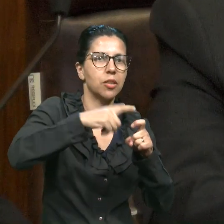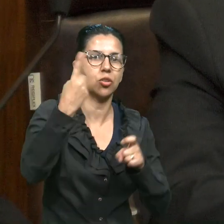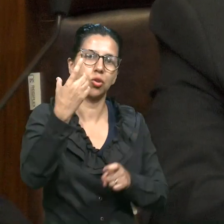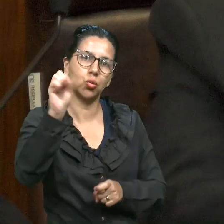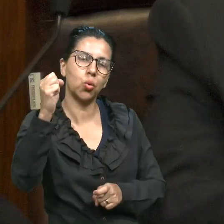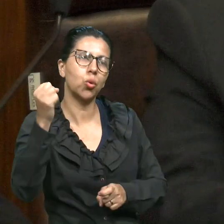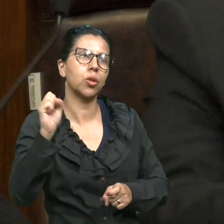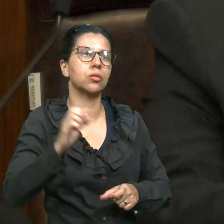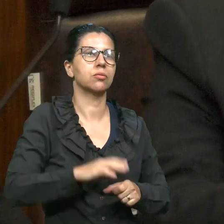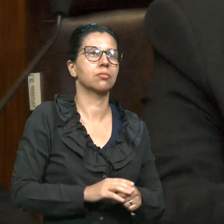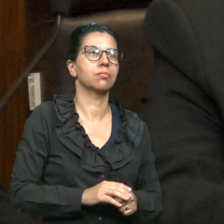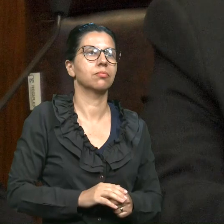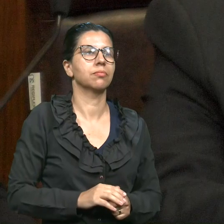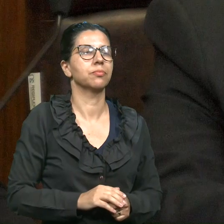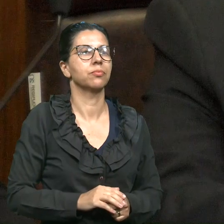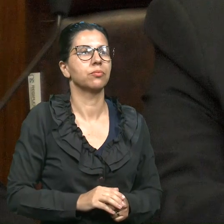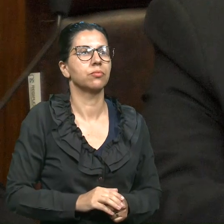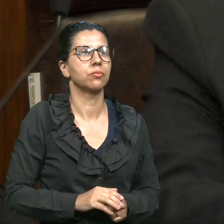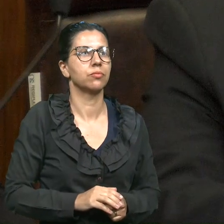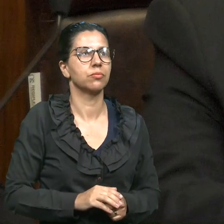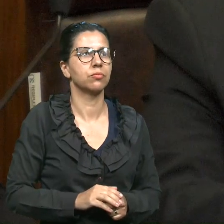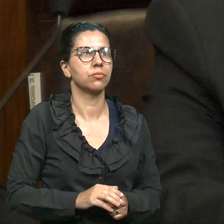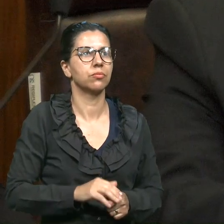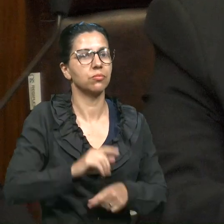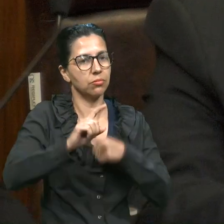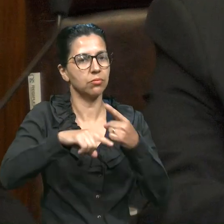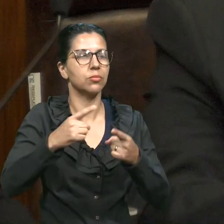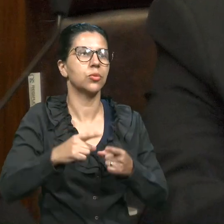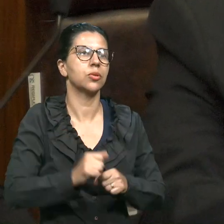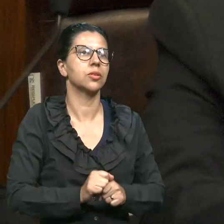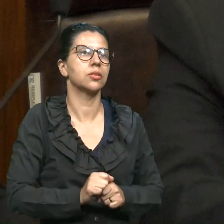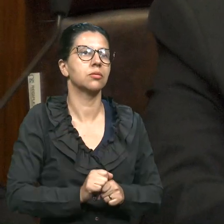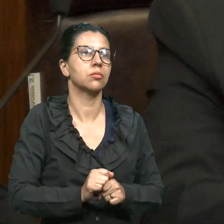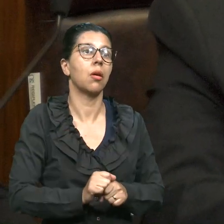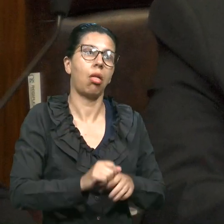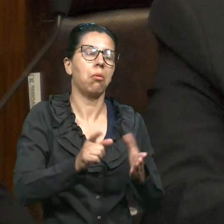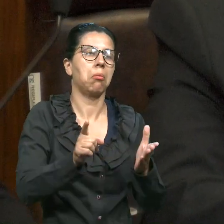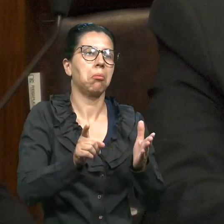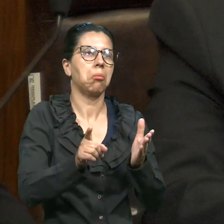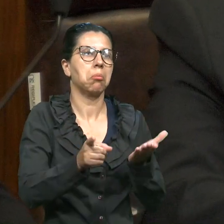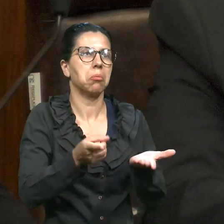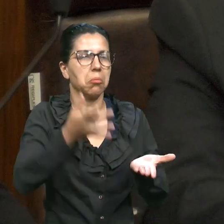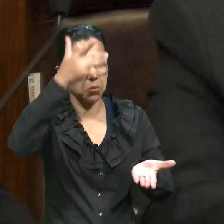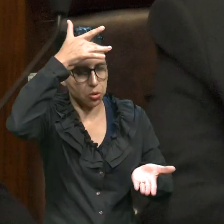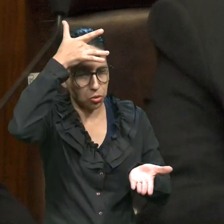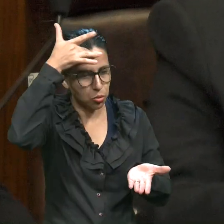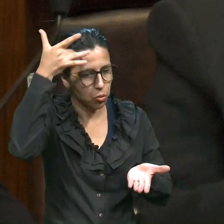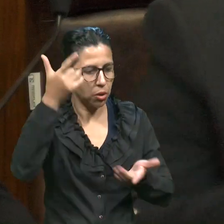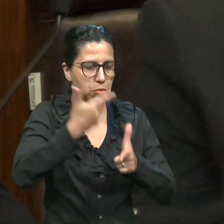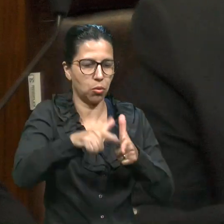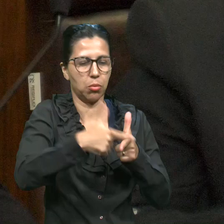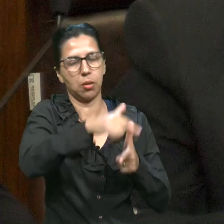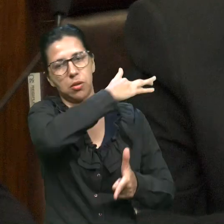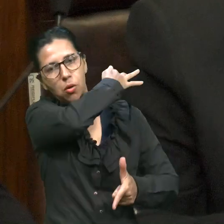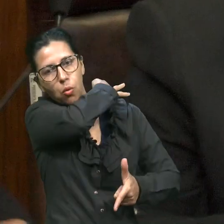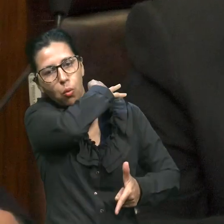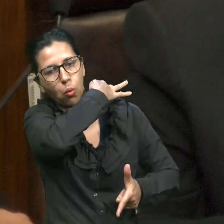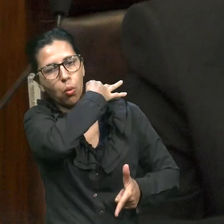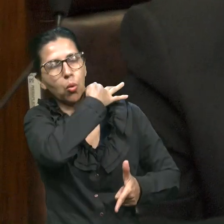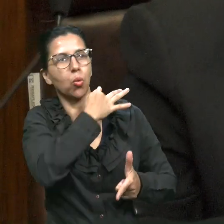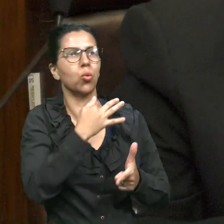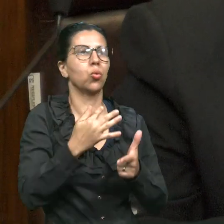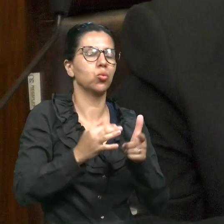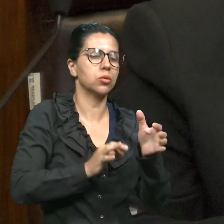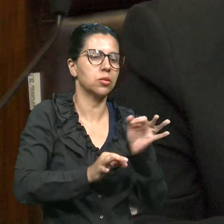escola e dia do securitário. Na segunda quinzena, a semana municipal de prevenção aos problemas de desvio de coluna. Na terceira